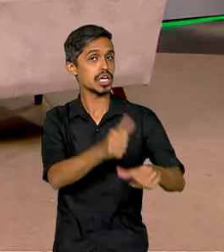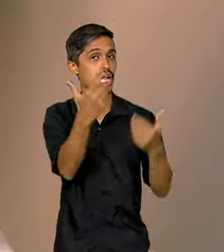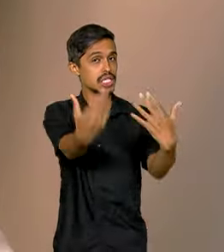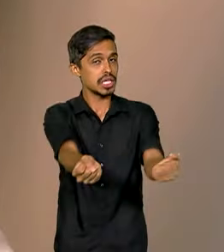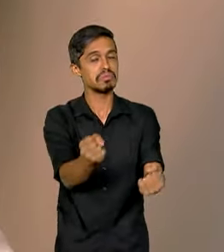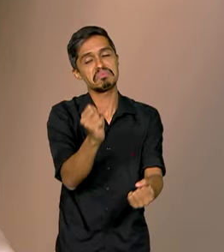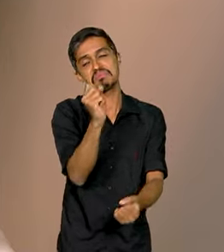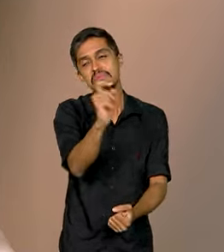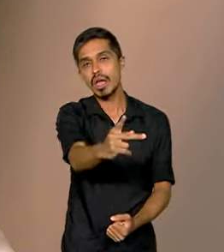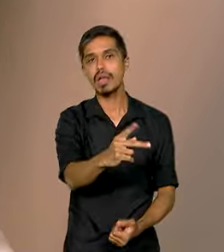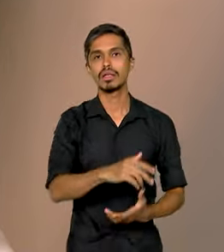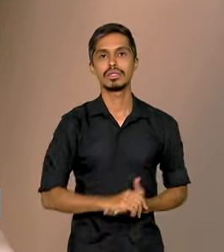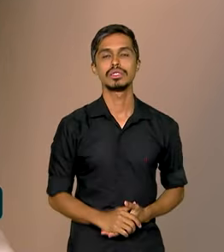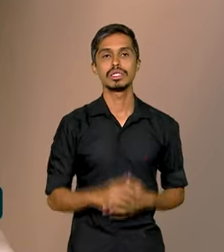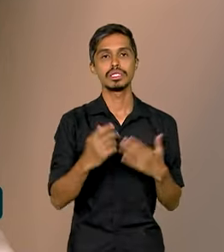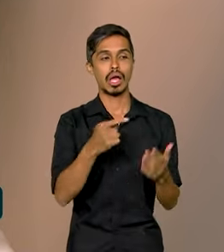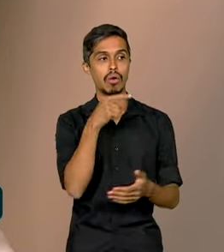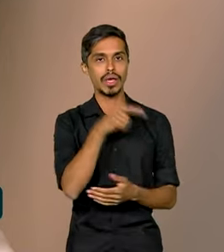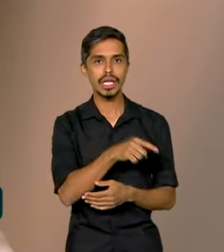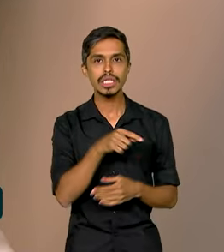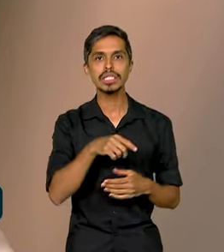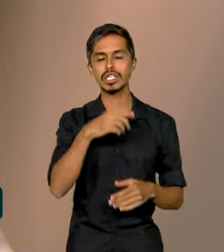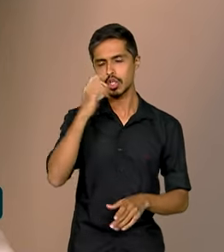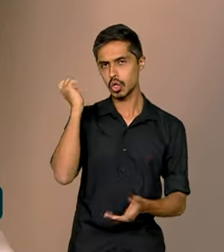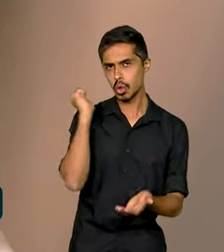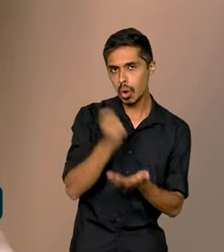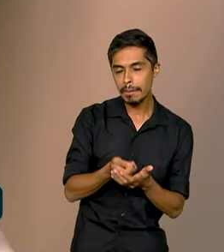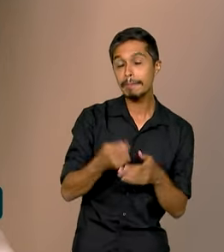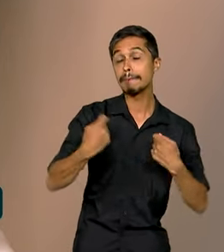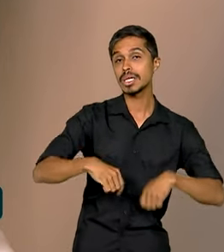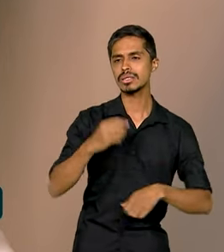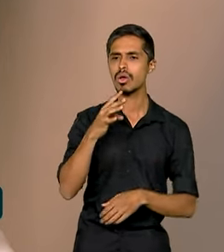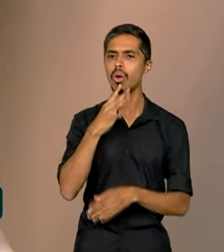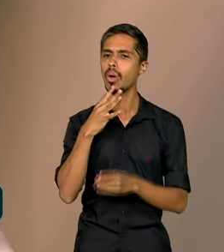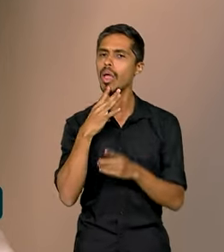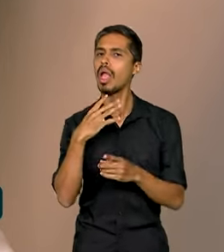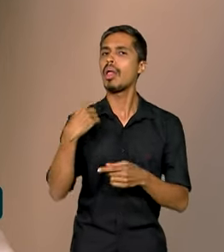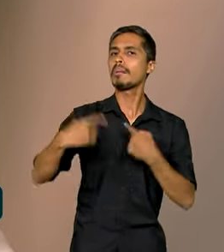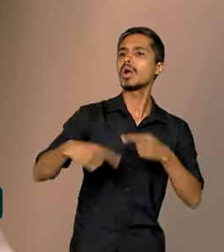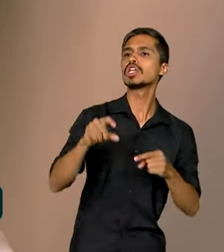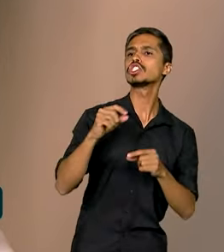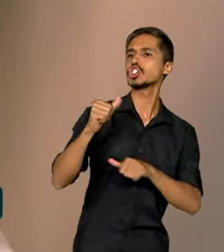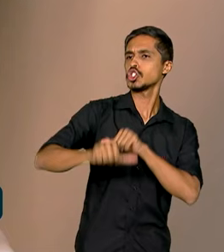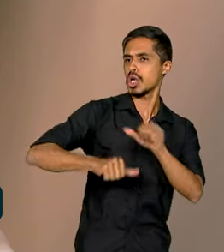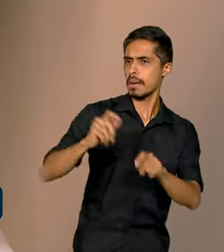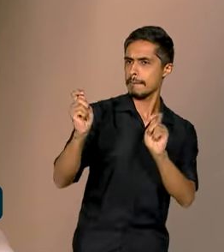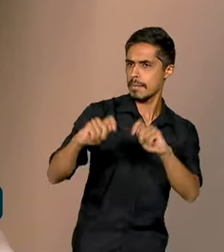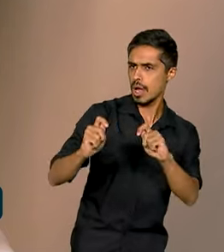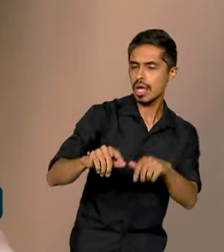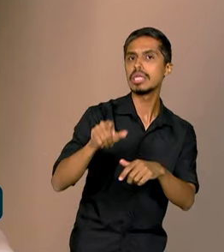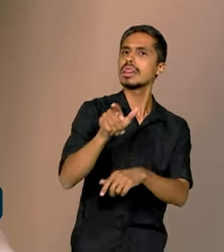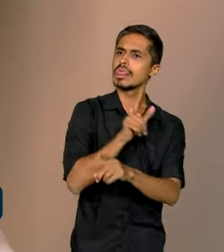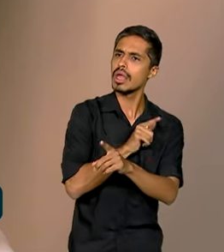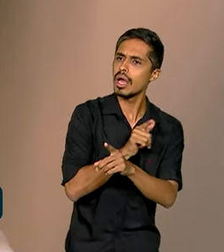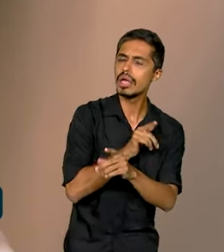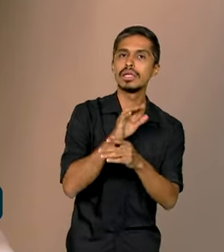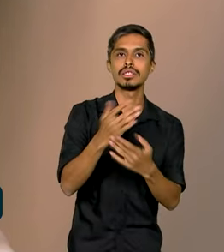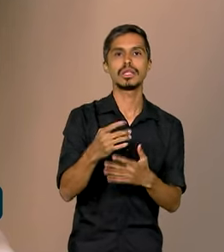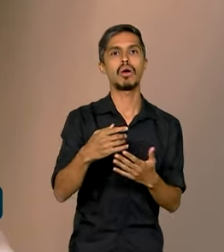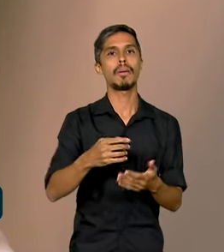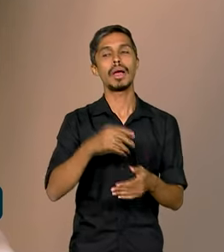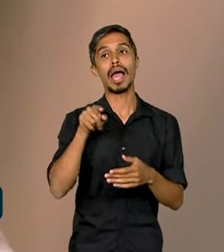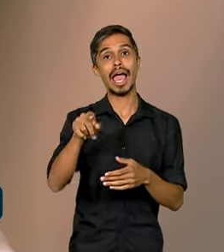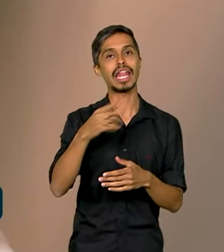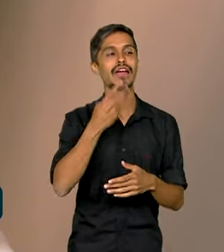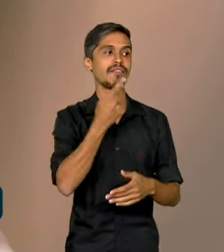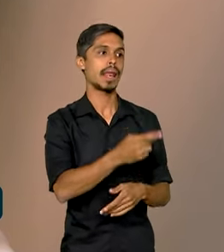importante que aquele que compre ele saiba Qual é a política de troca da loja política da troca que vai exigir por exemplo a nota fiscal